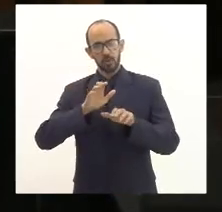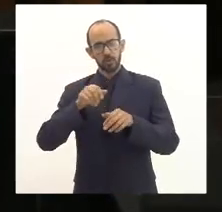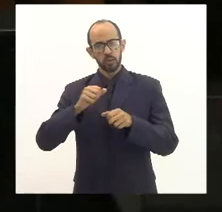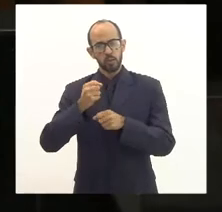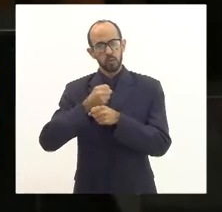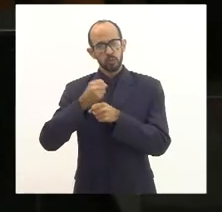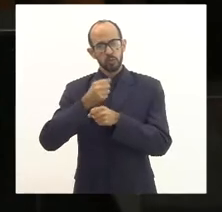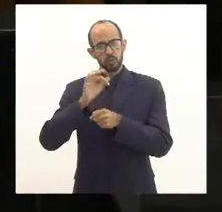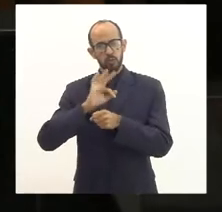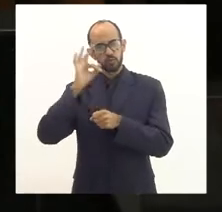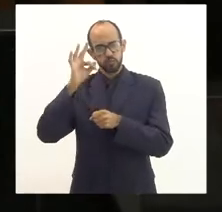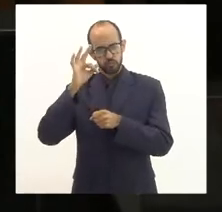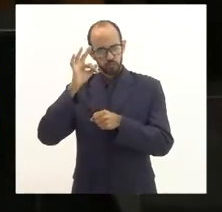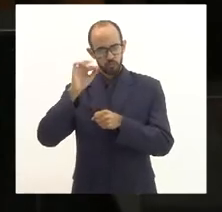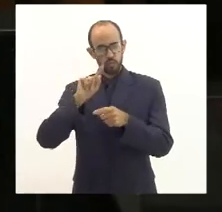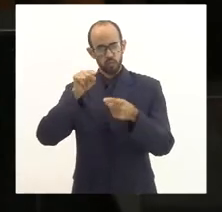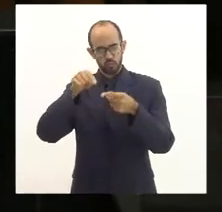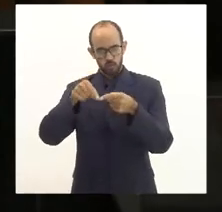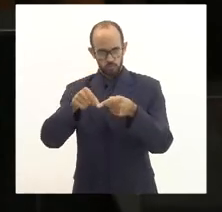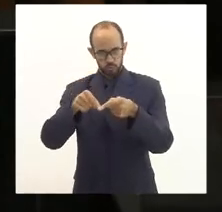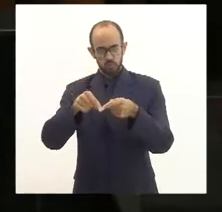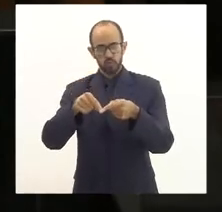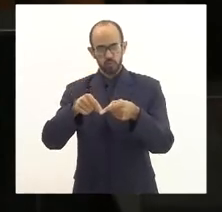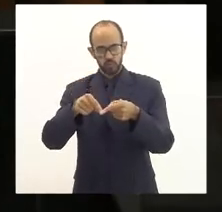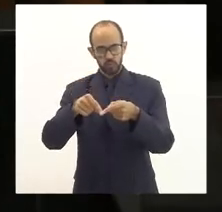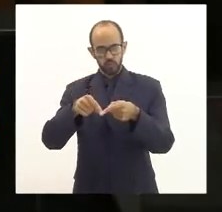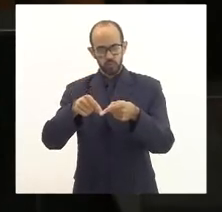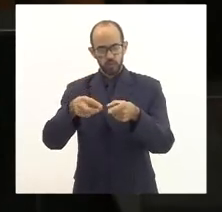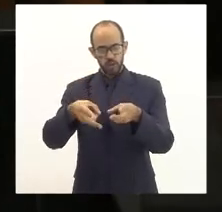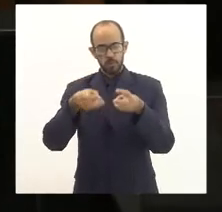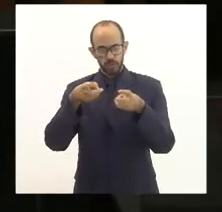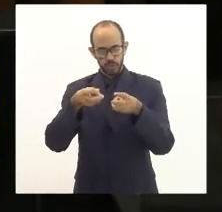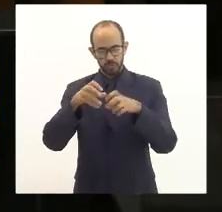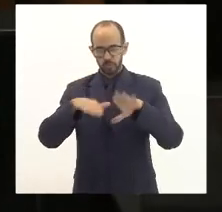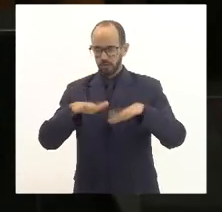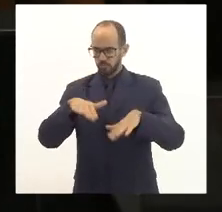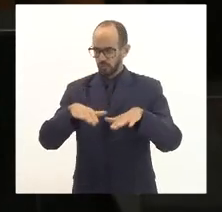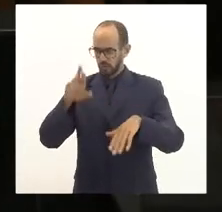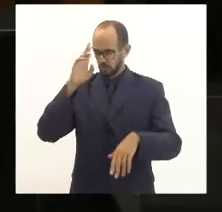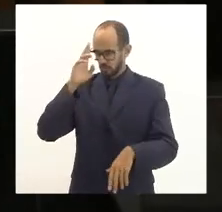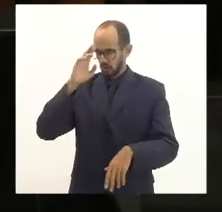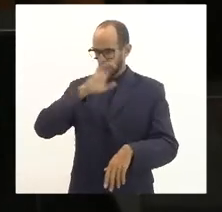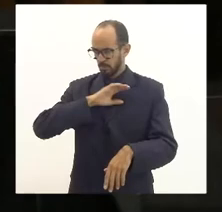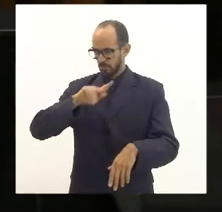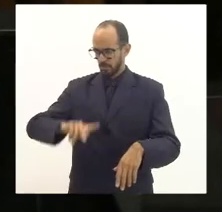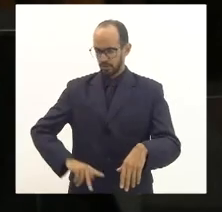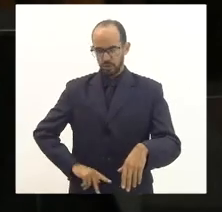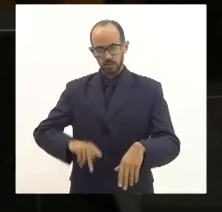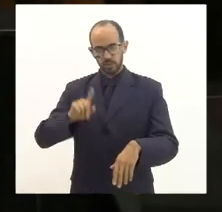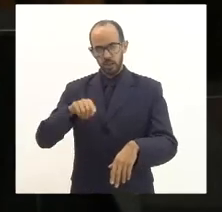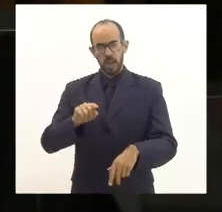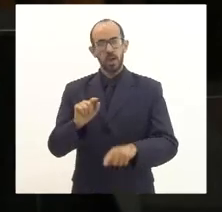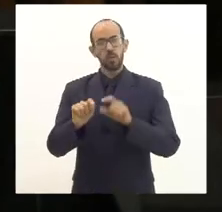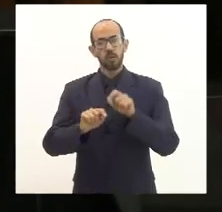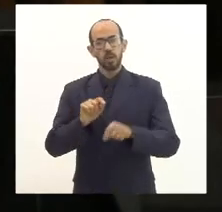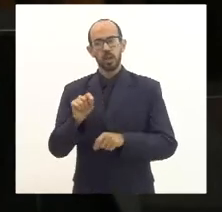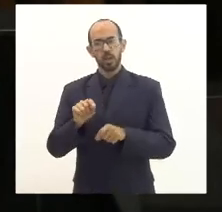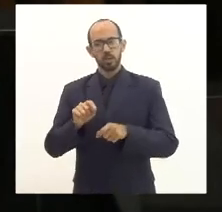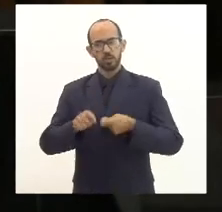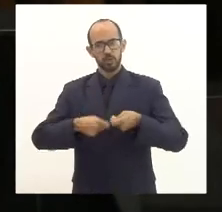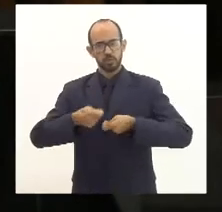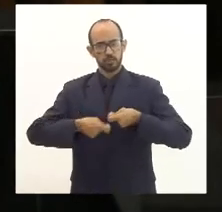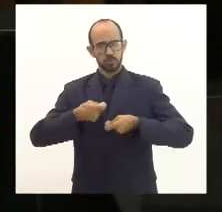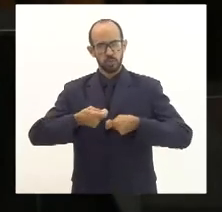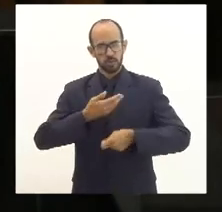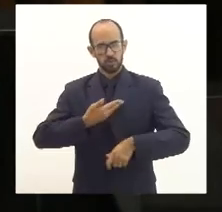para o futuro é o que mais vejo muitas vezes senhora Presidente são gestores ou